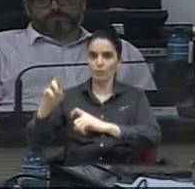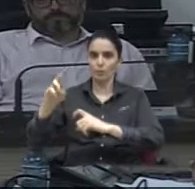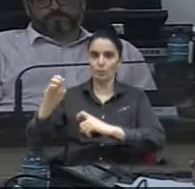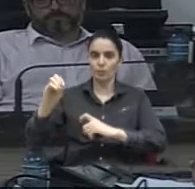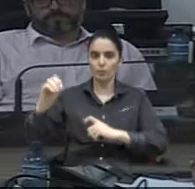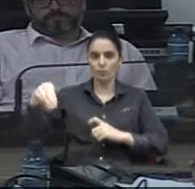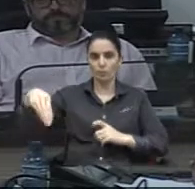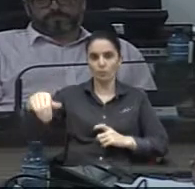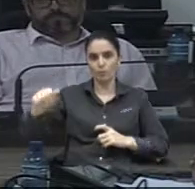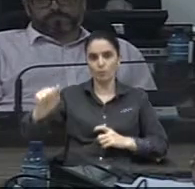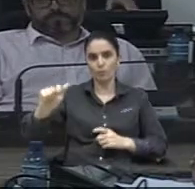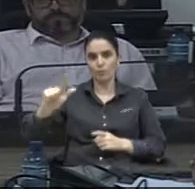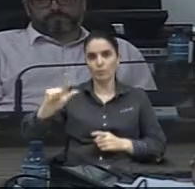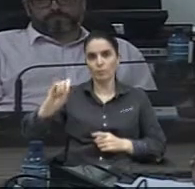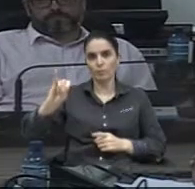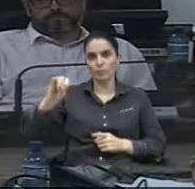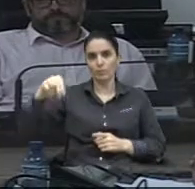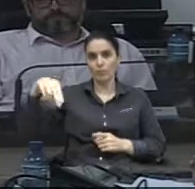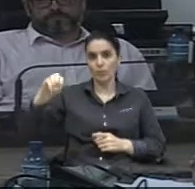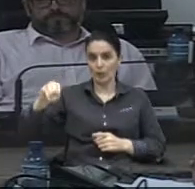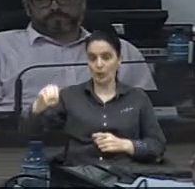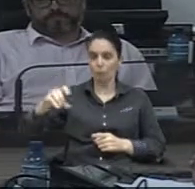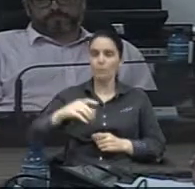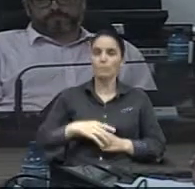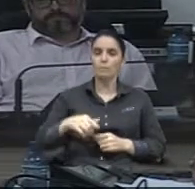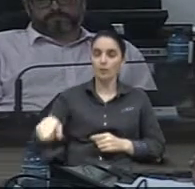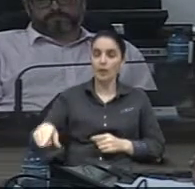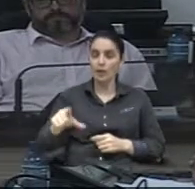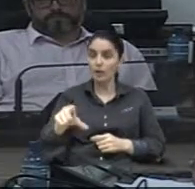vocacionado e que escolheu a cidade de Limeira.